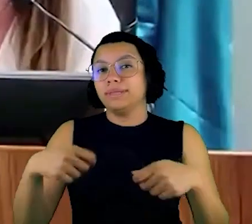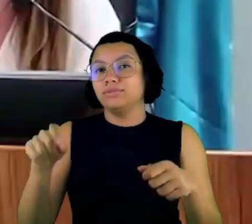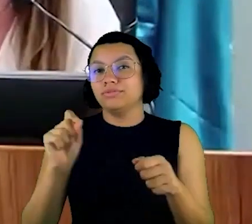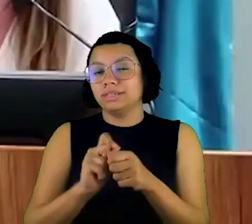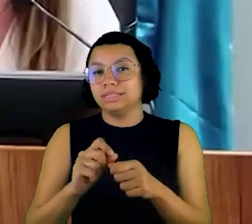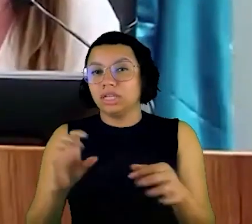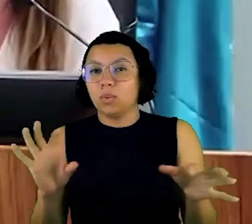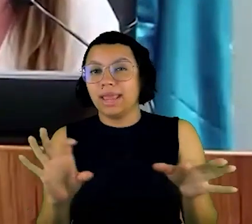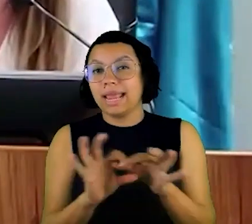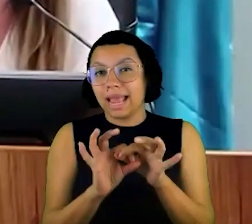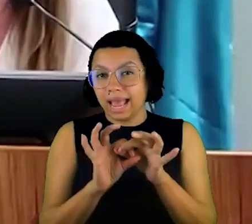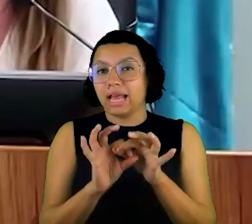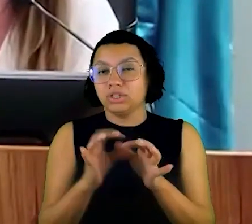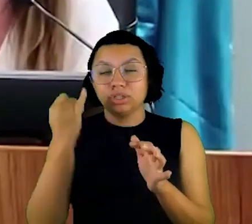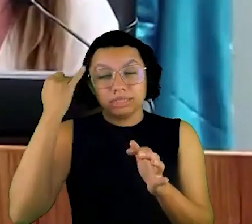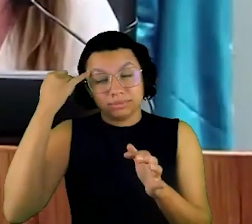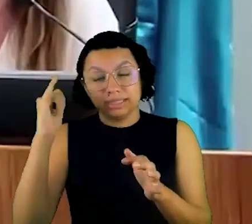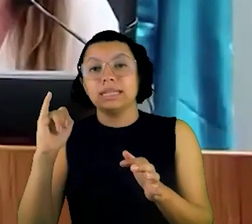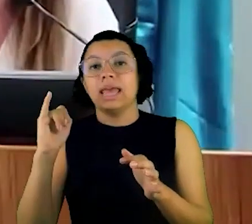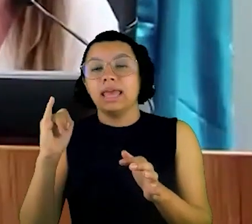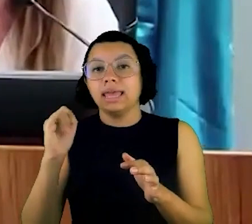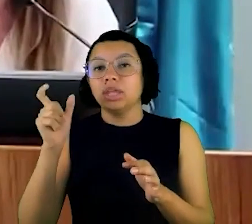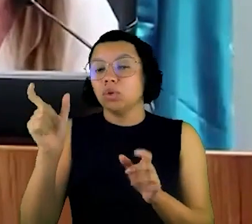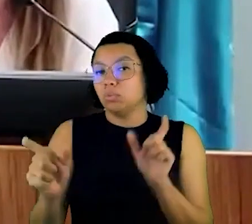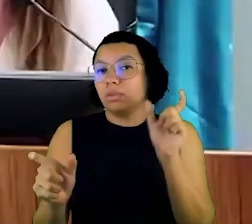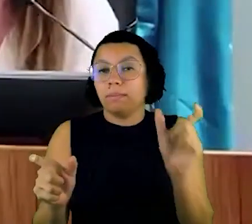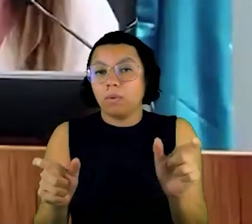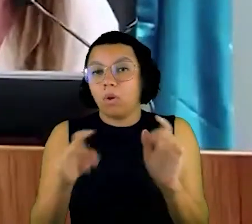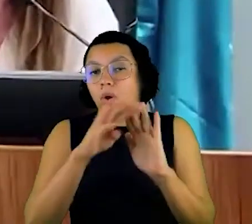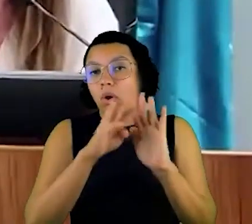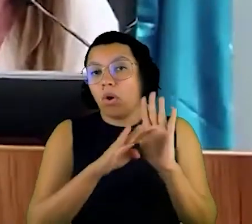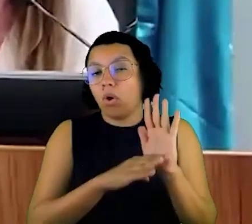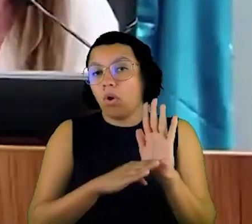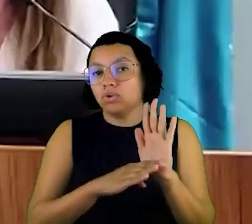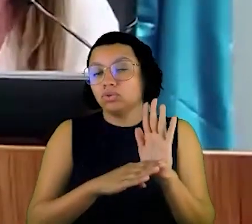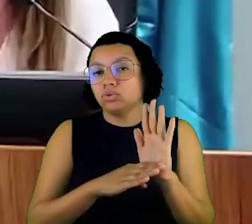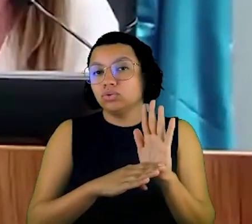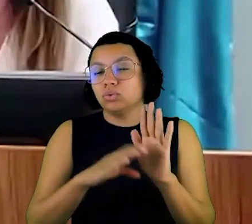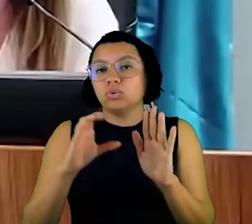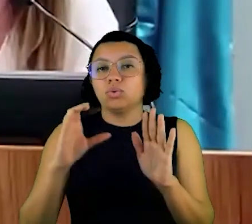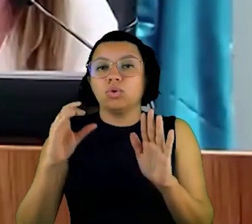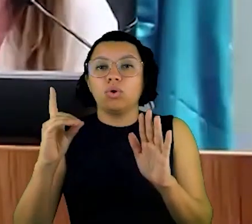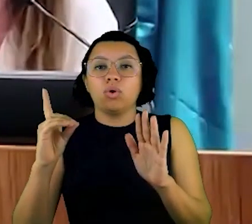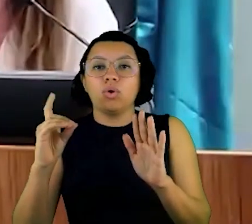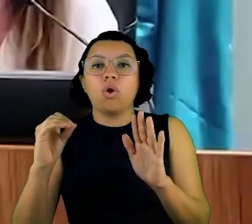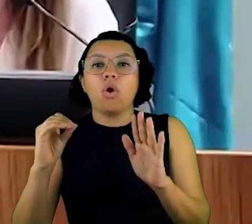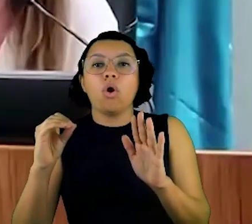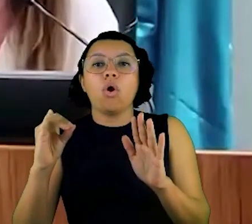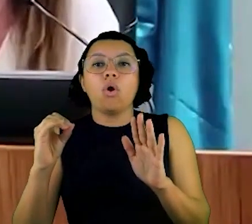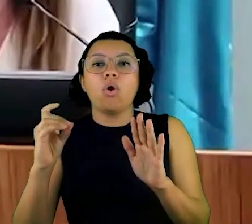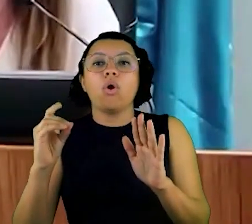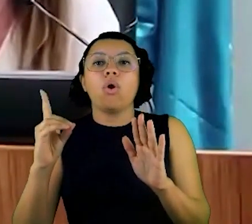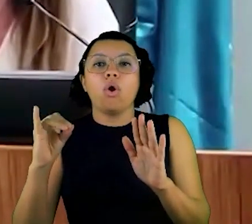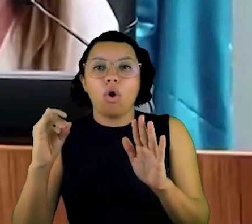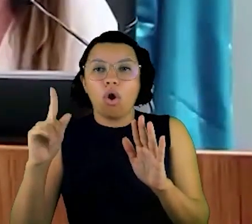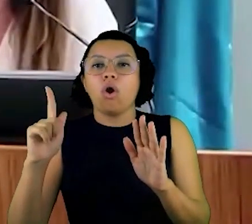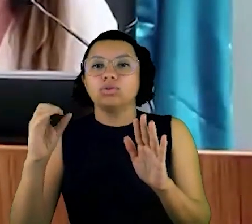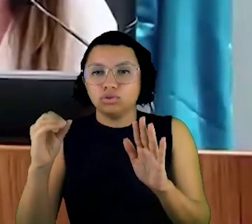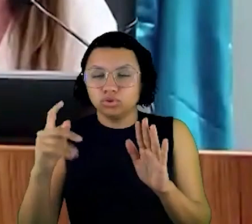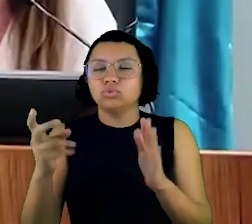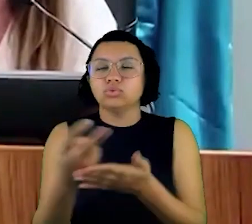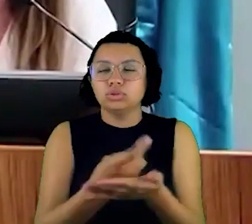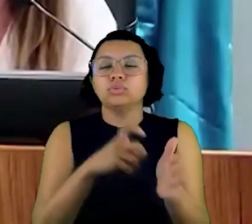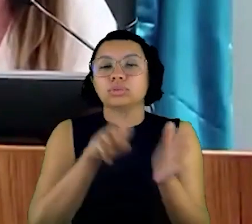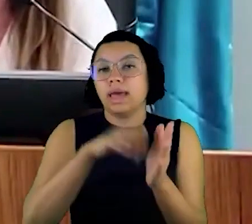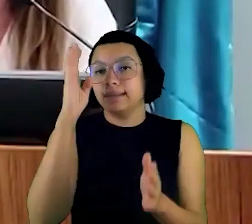o encaixe, é uma ideia de subsunção, numa das hipóteses do Código Tributário Nacional. Evidentemente que nós temos